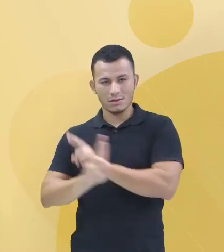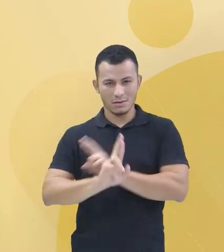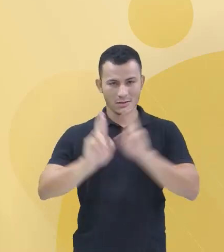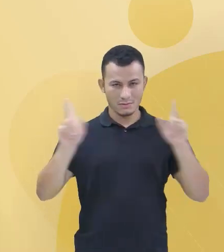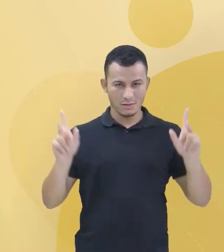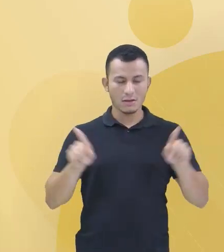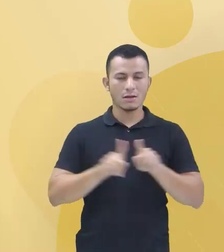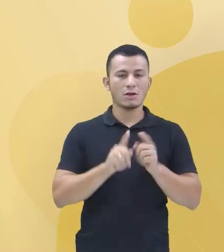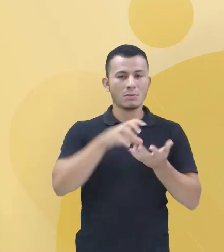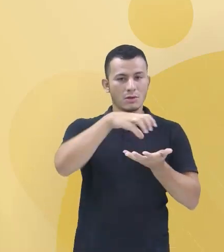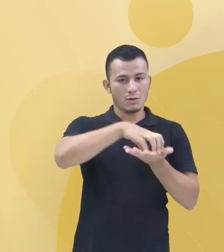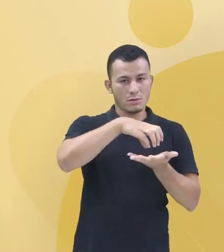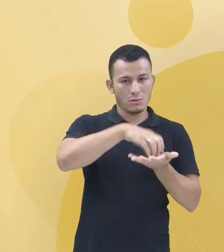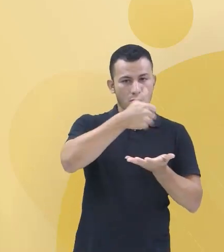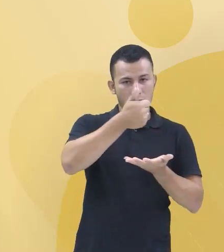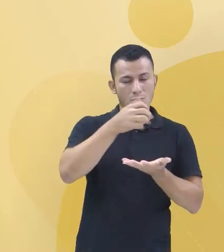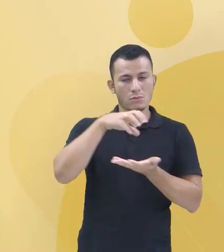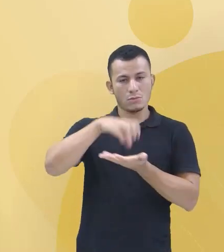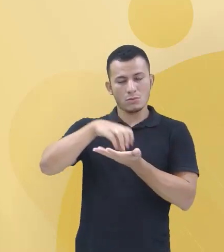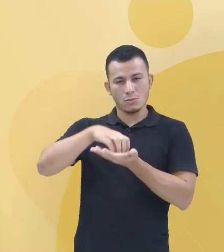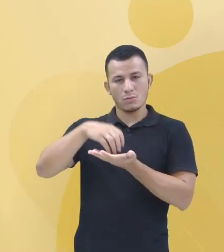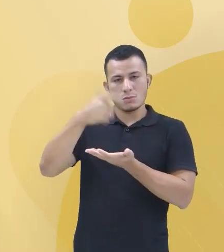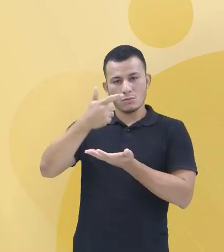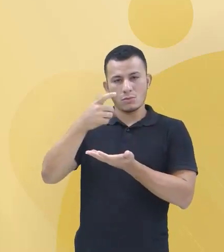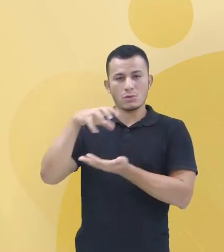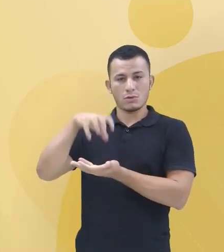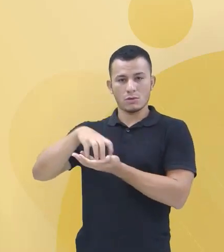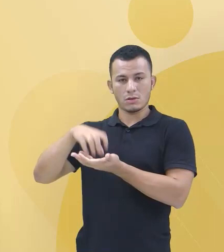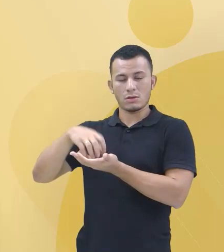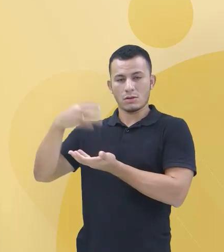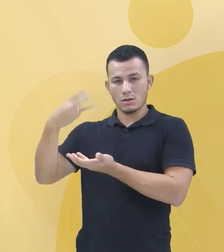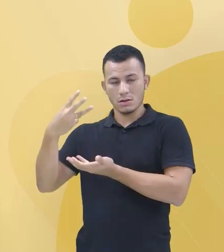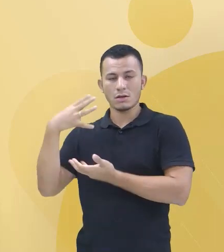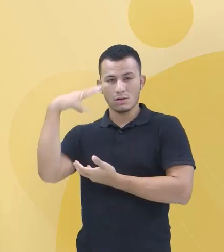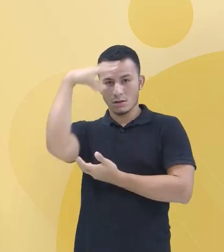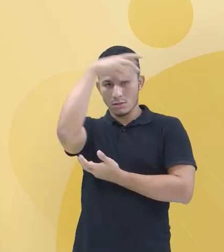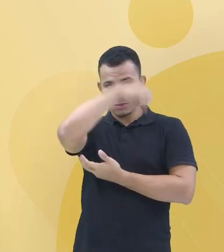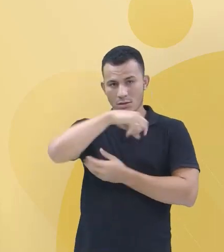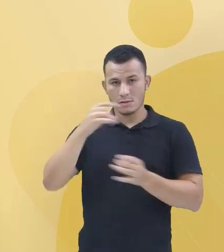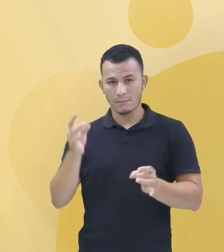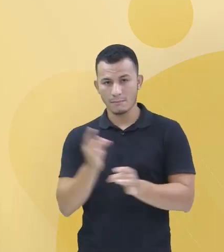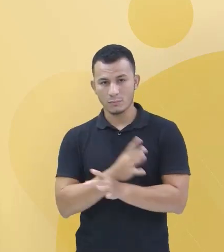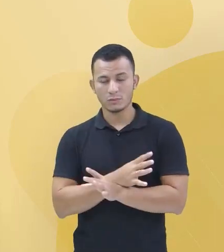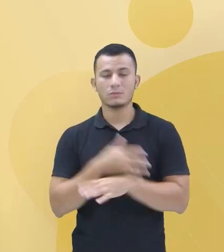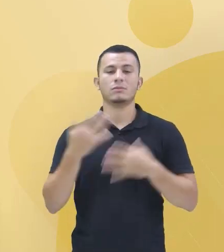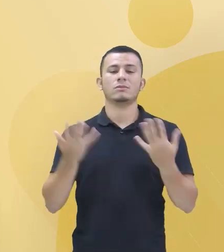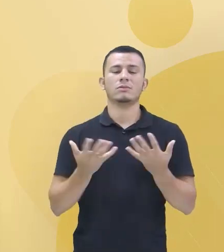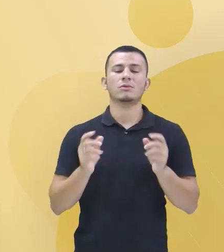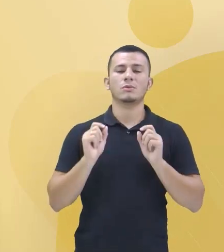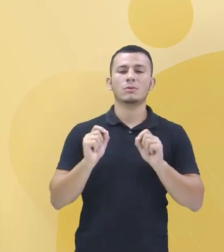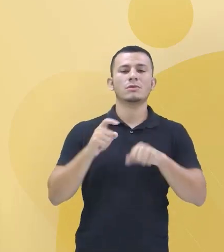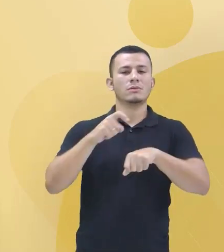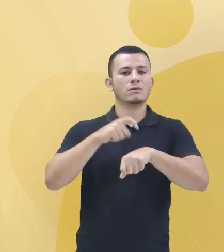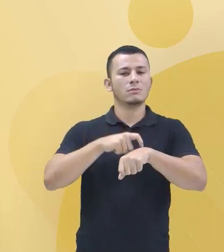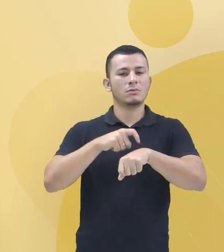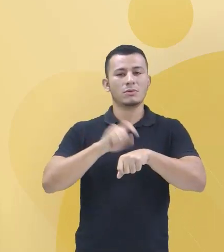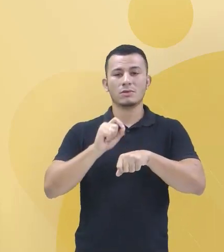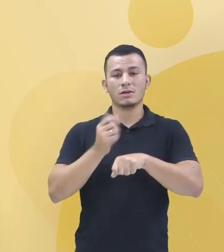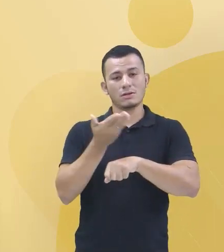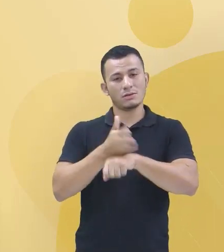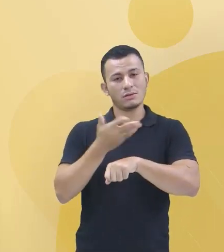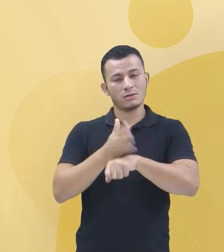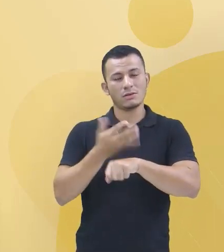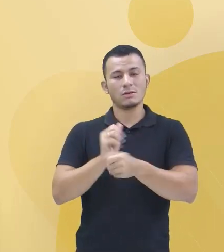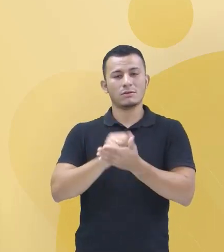são os 3 setores que Manaus se desenvolve, que é o primário, o secundário e o terciário, nós vamos praticar